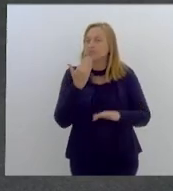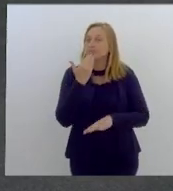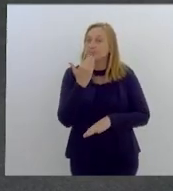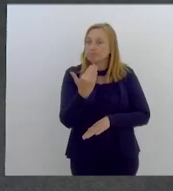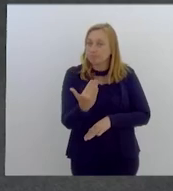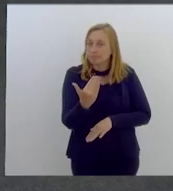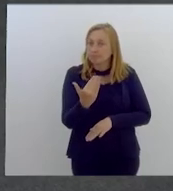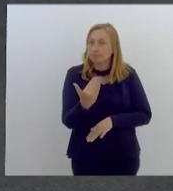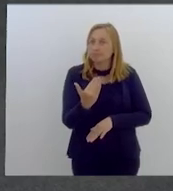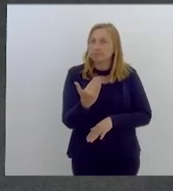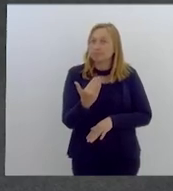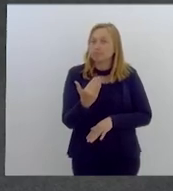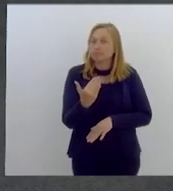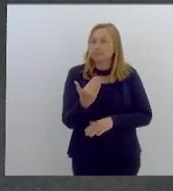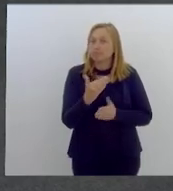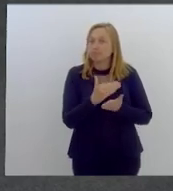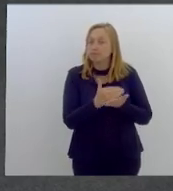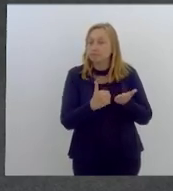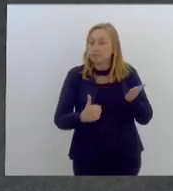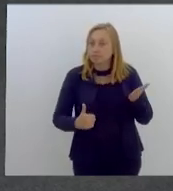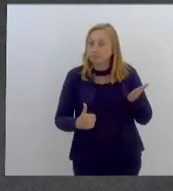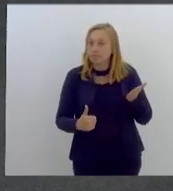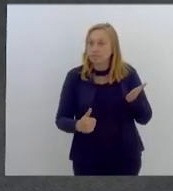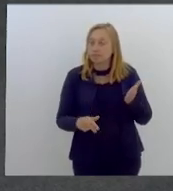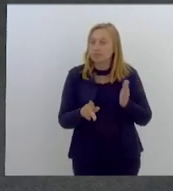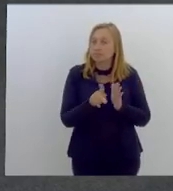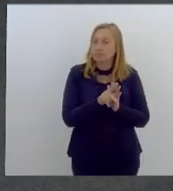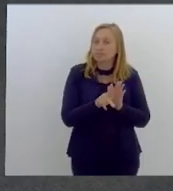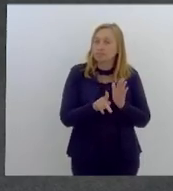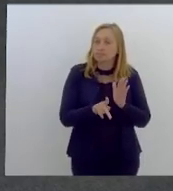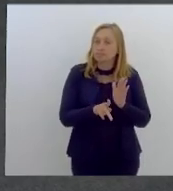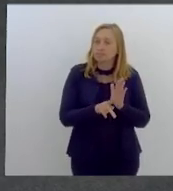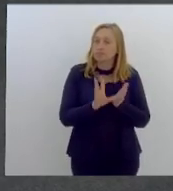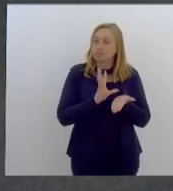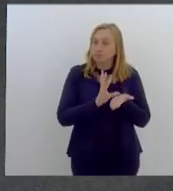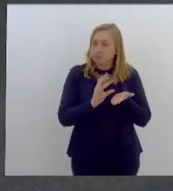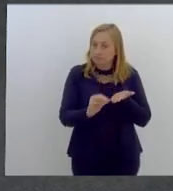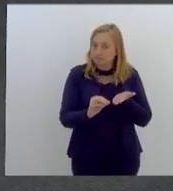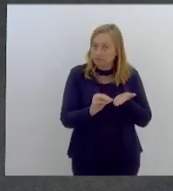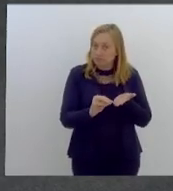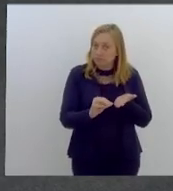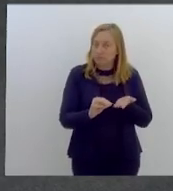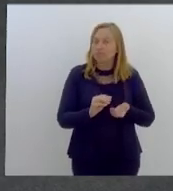pedir para retirar o projeto de pauta.